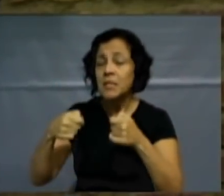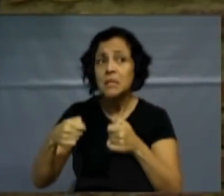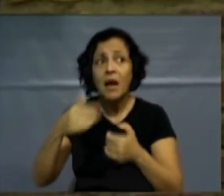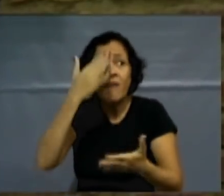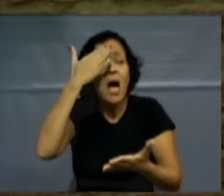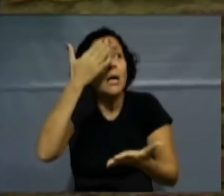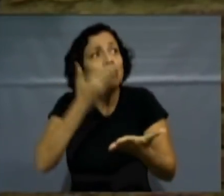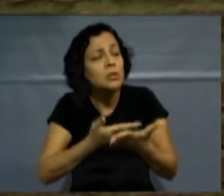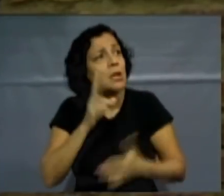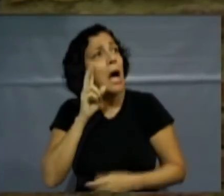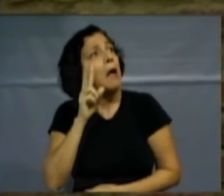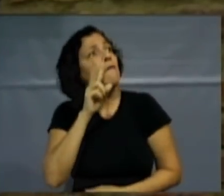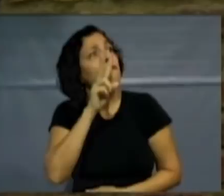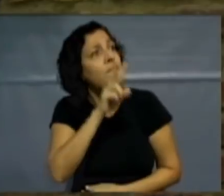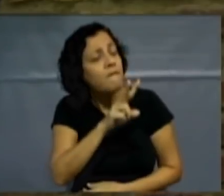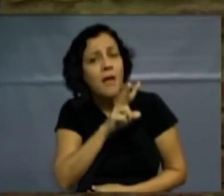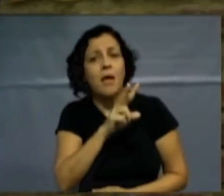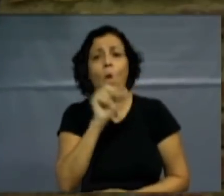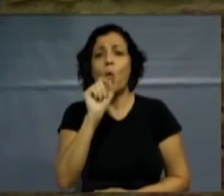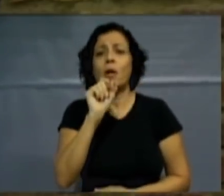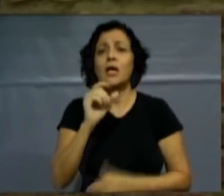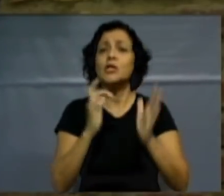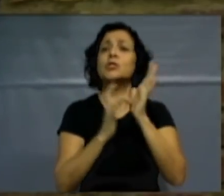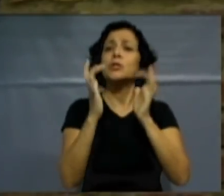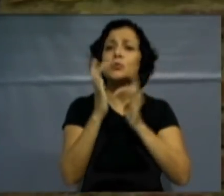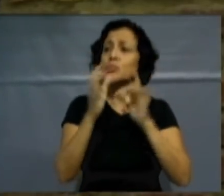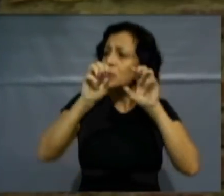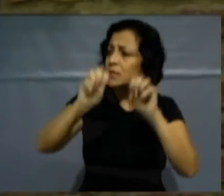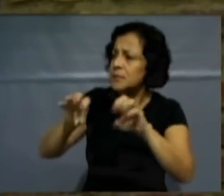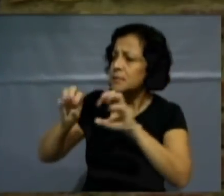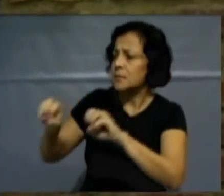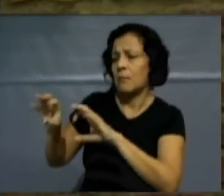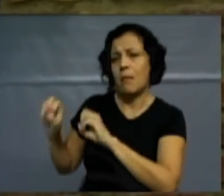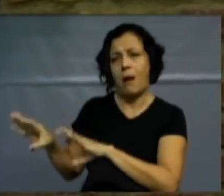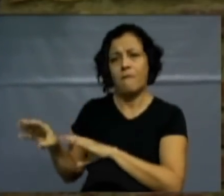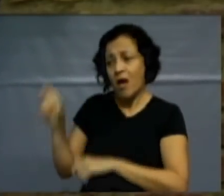algo. Continuava ali com seu espírito turrão.